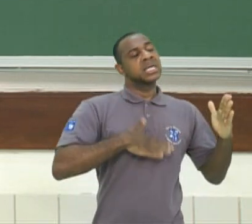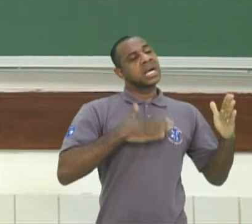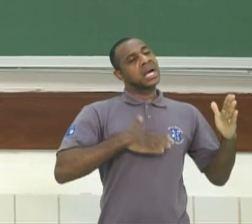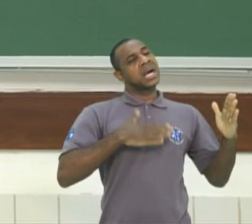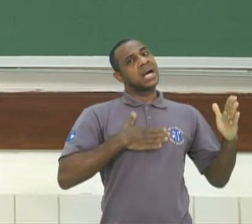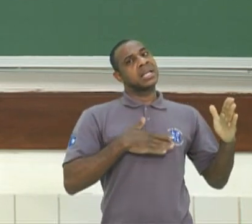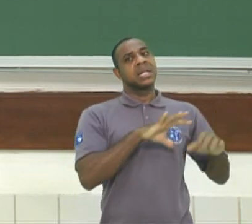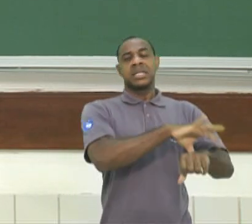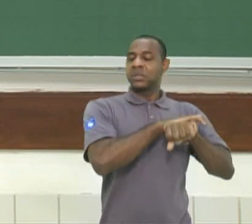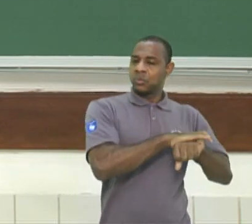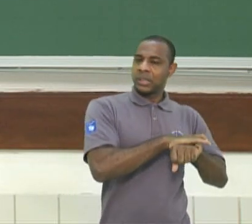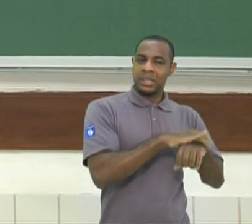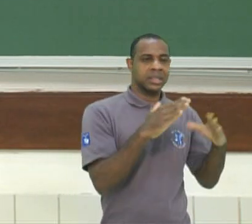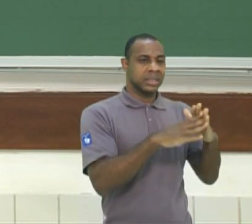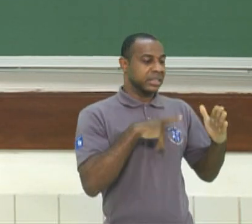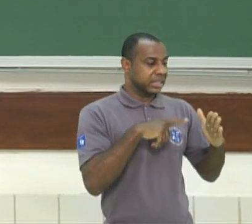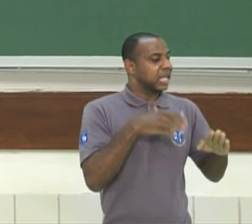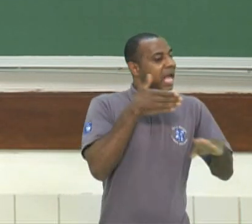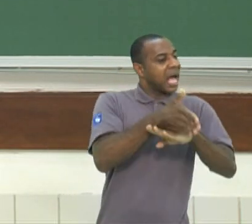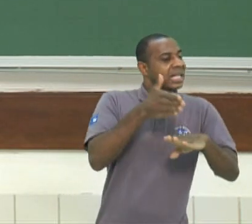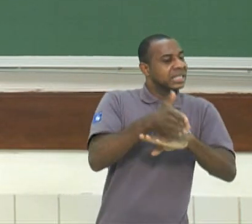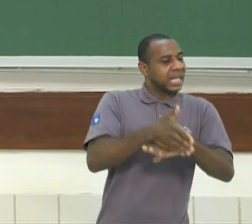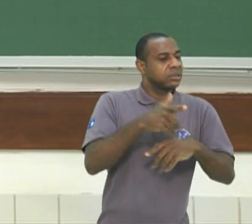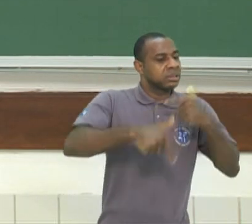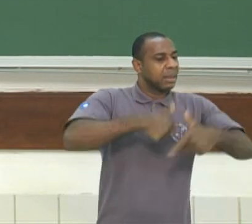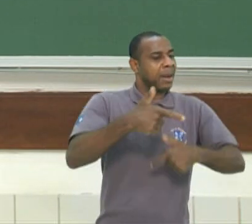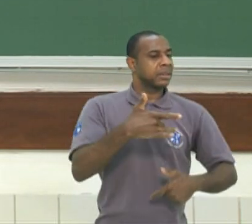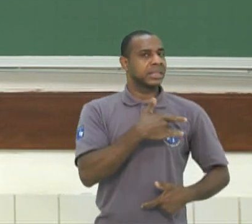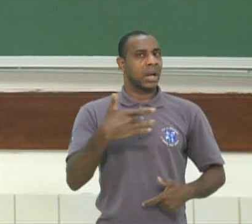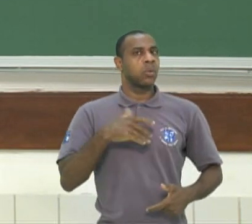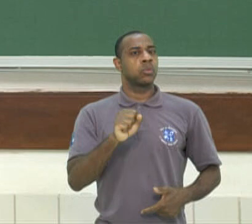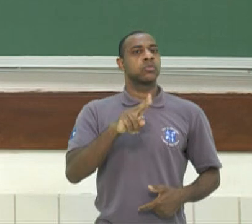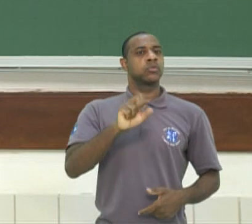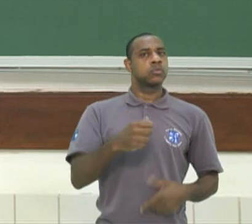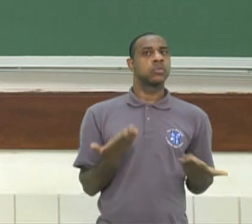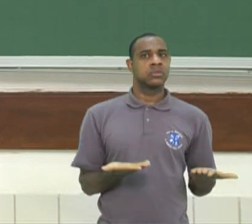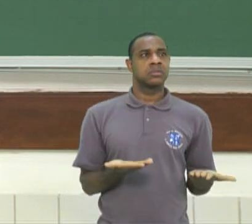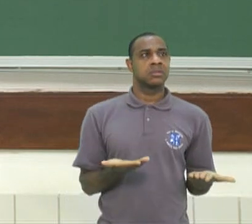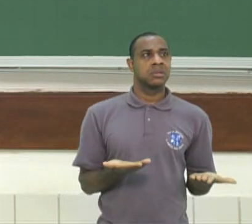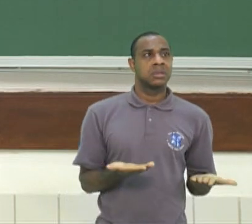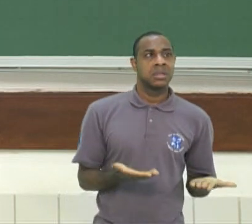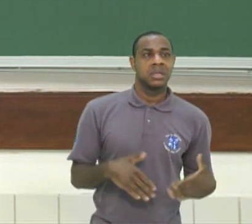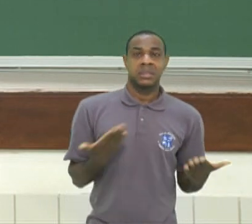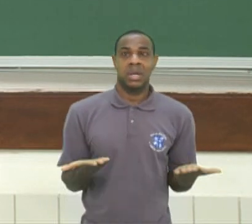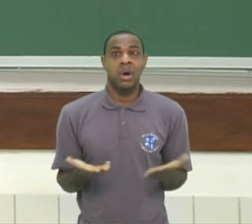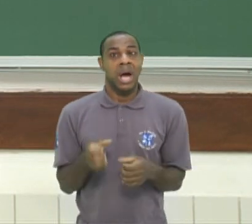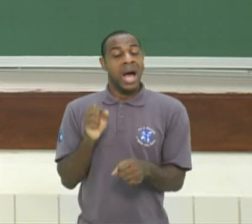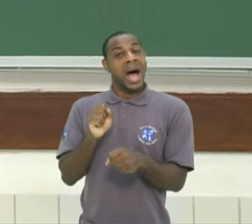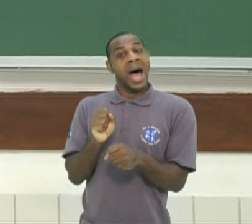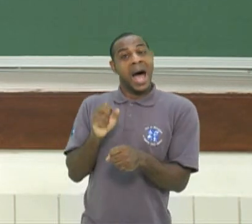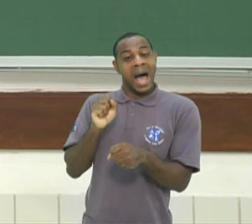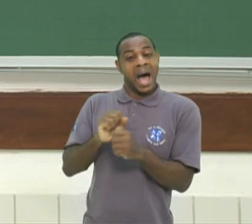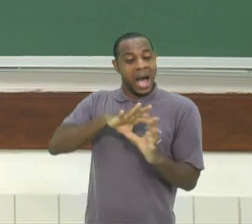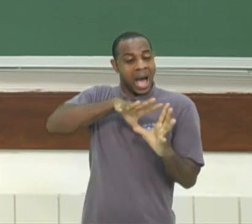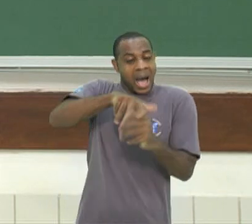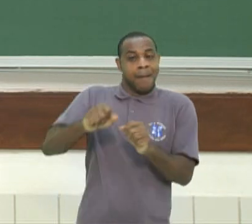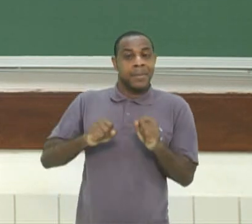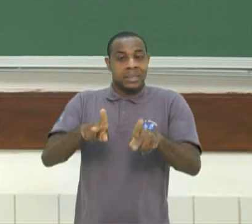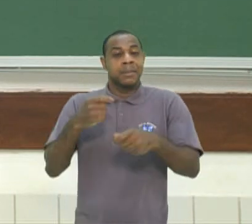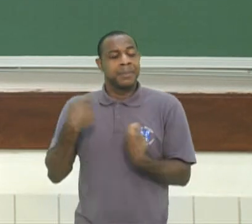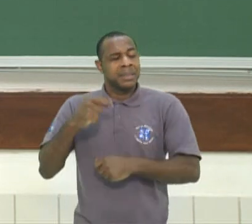acesso a serviços de saúde melhores. Então, significa que as pandemias fazem com que essa